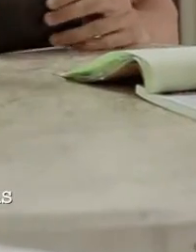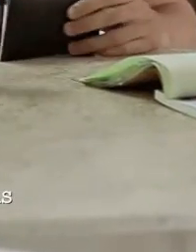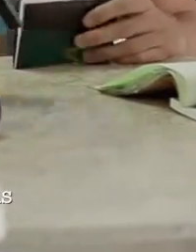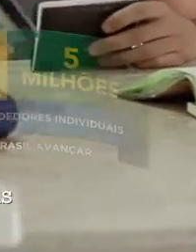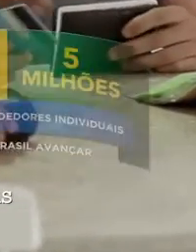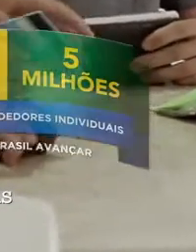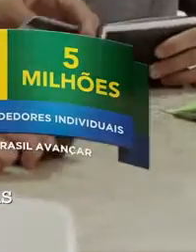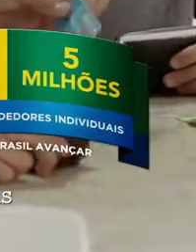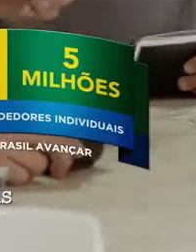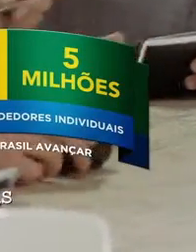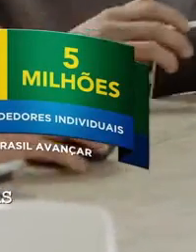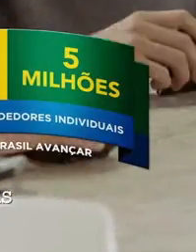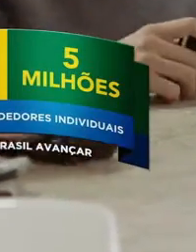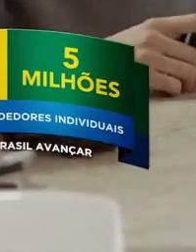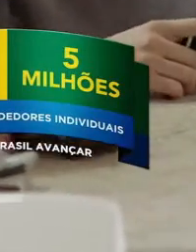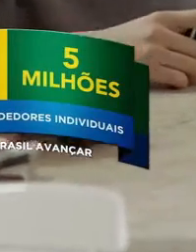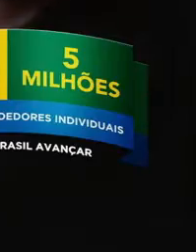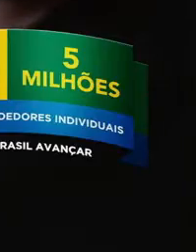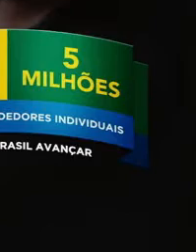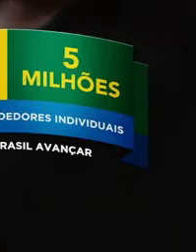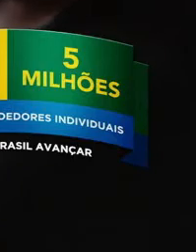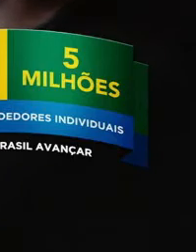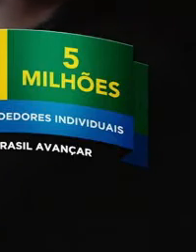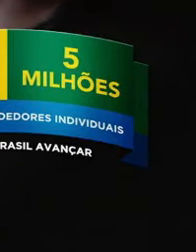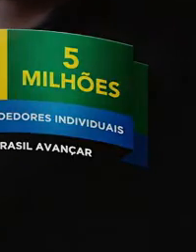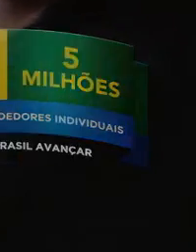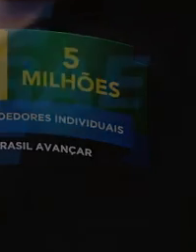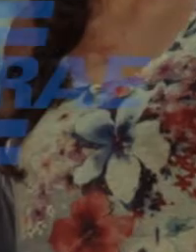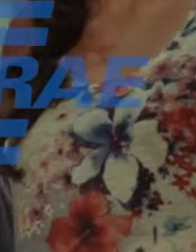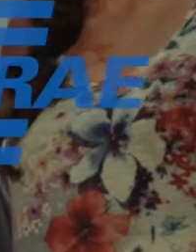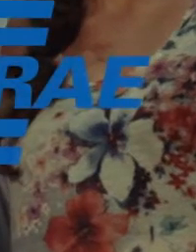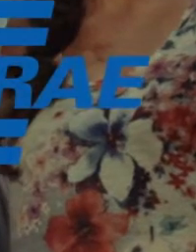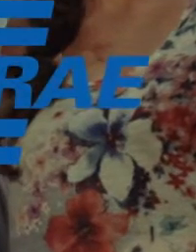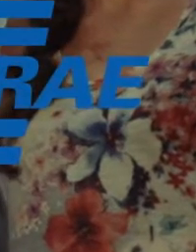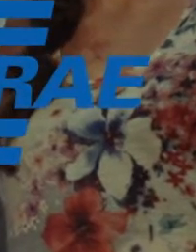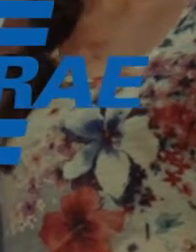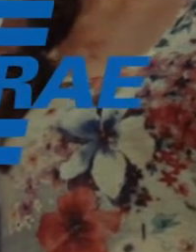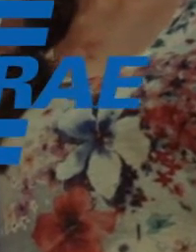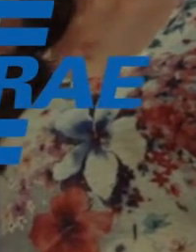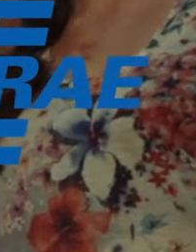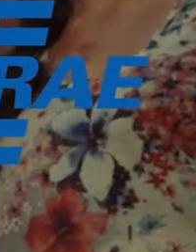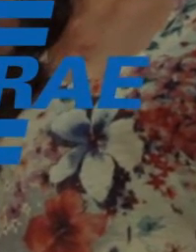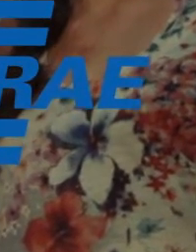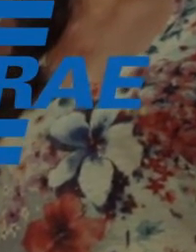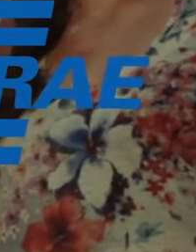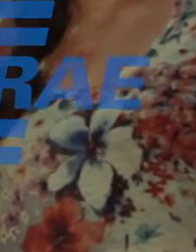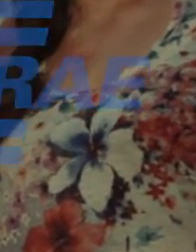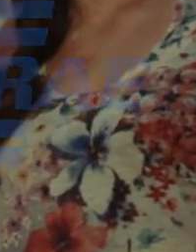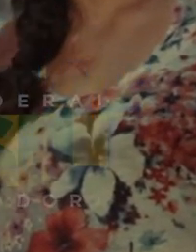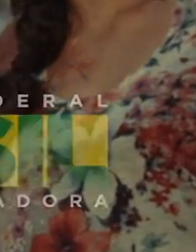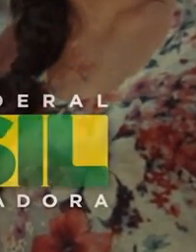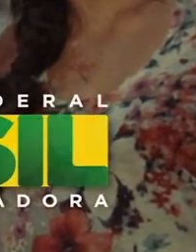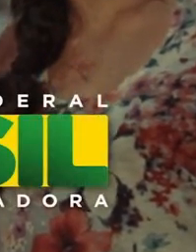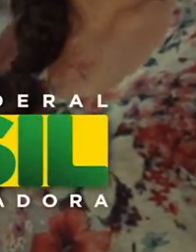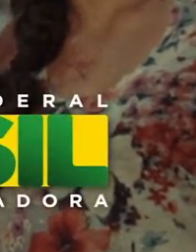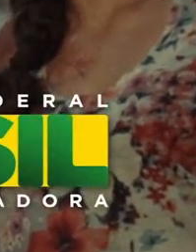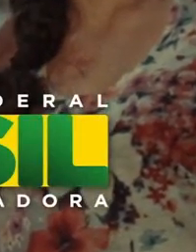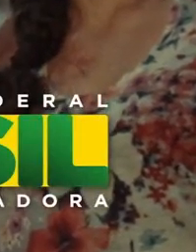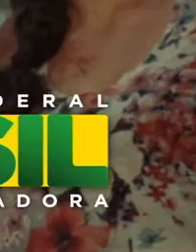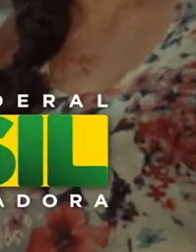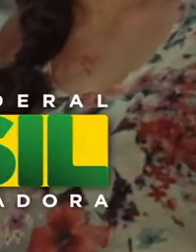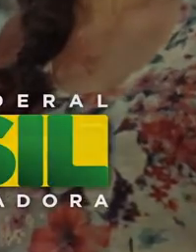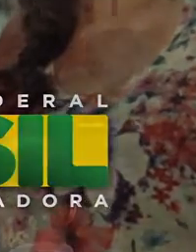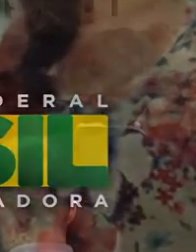de brasileiros e brasileiras que o Brasil ganha um novo impulso para seguir avançando. Governo Federal.